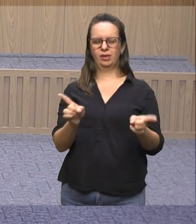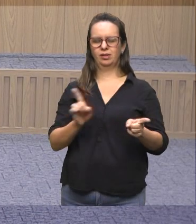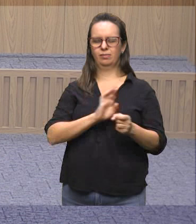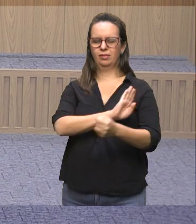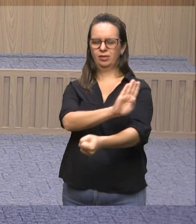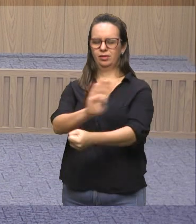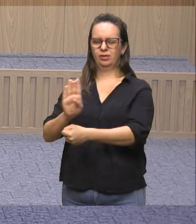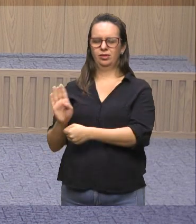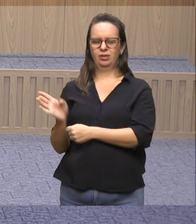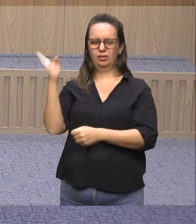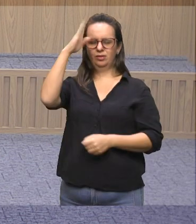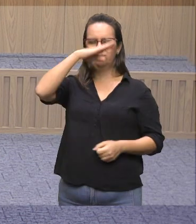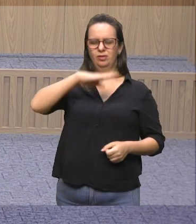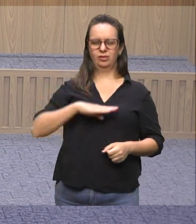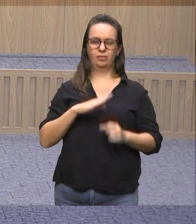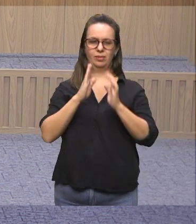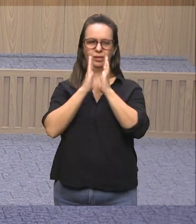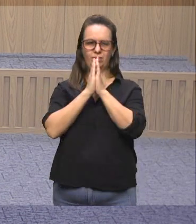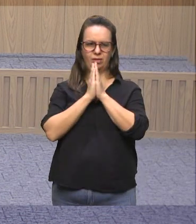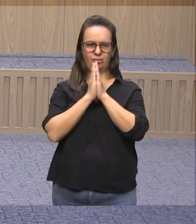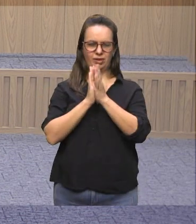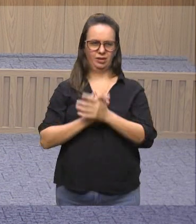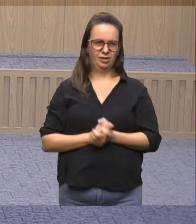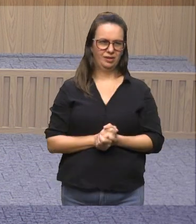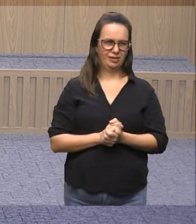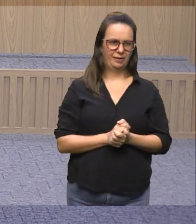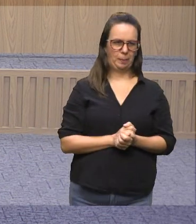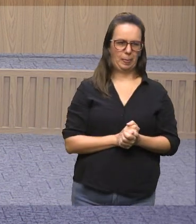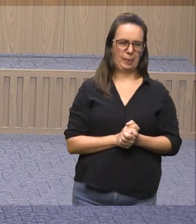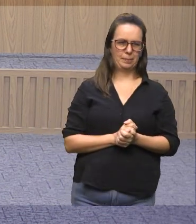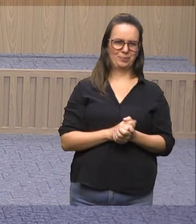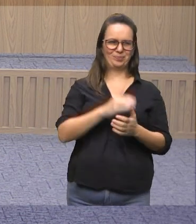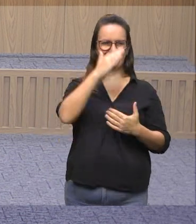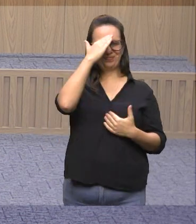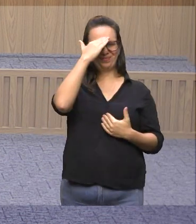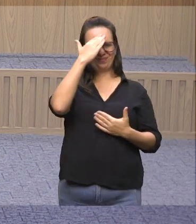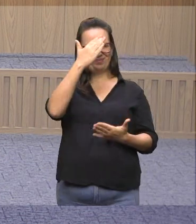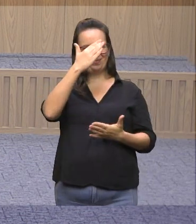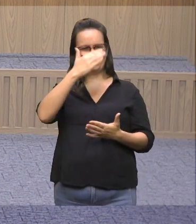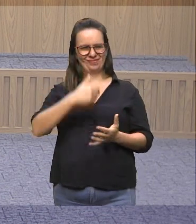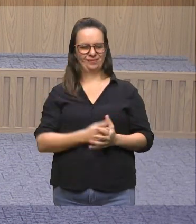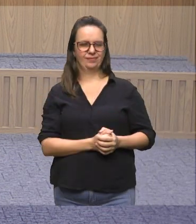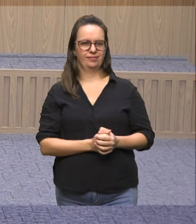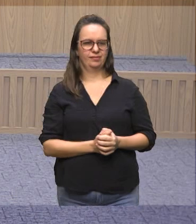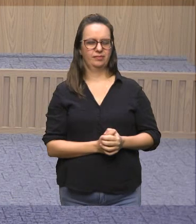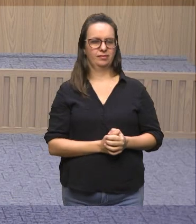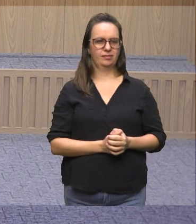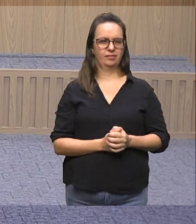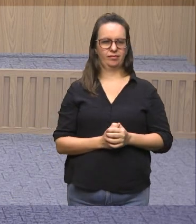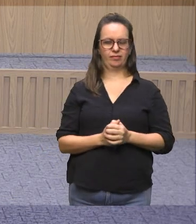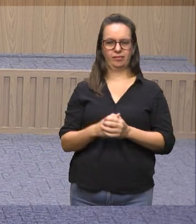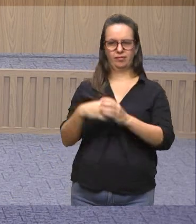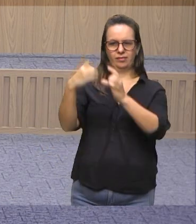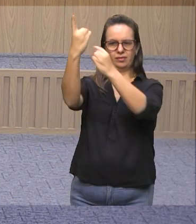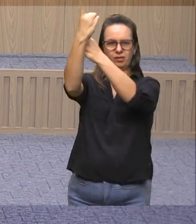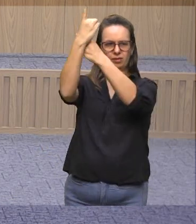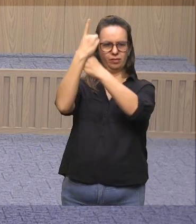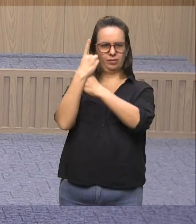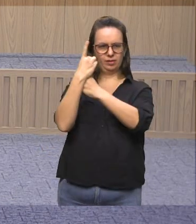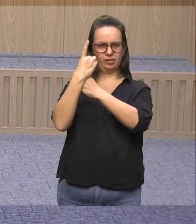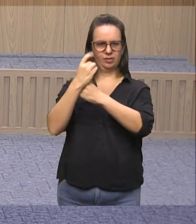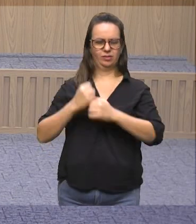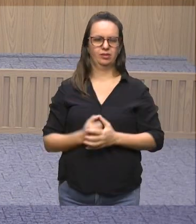mas livrai-nos do mal. Amém. Obrigada, vereador. Sob a proteção de Deus,